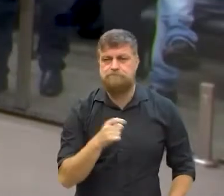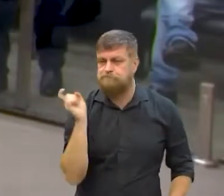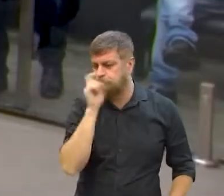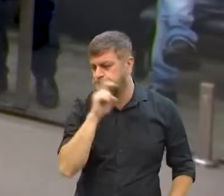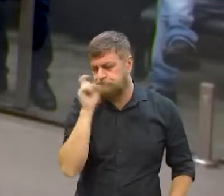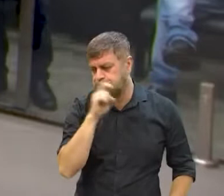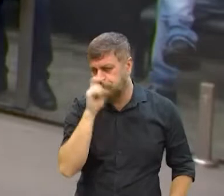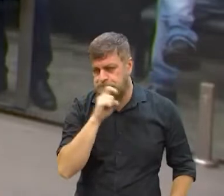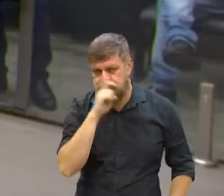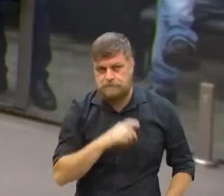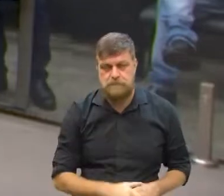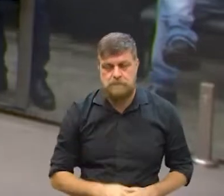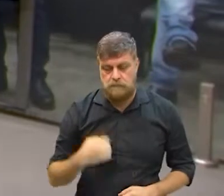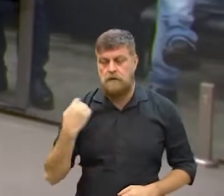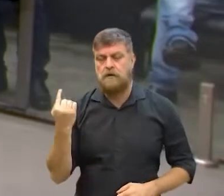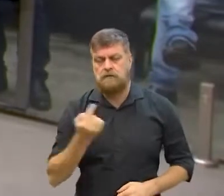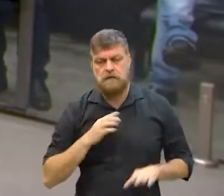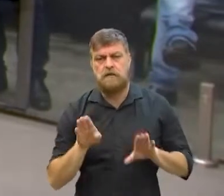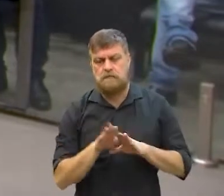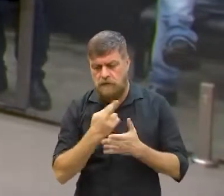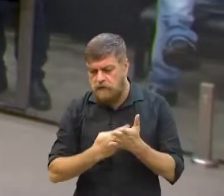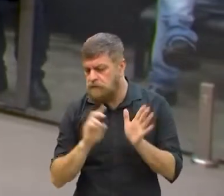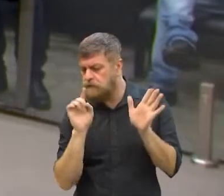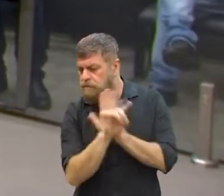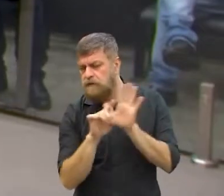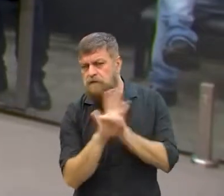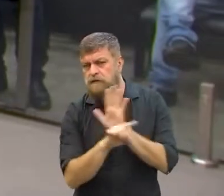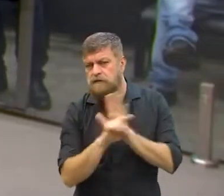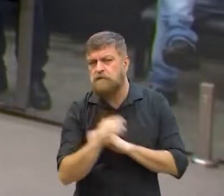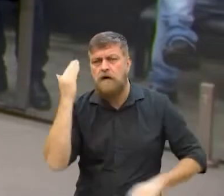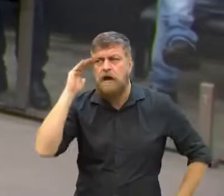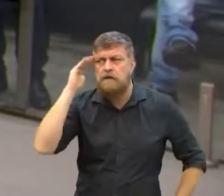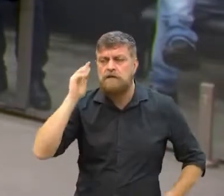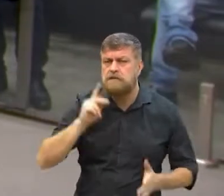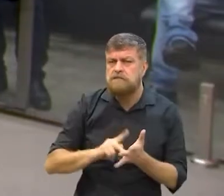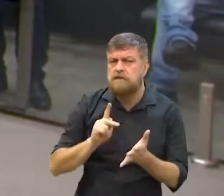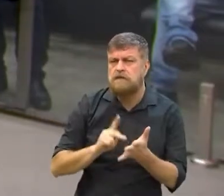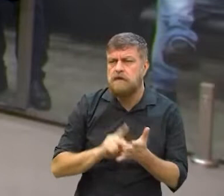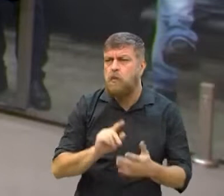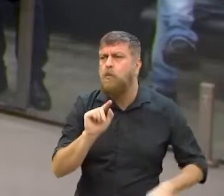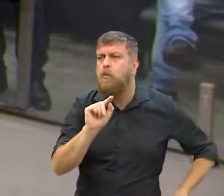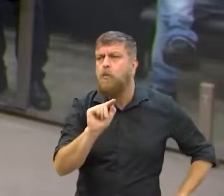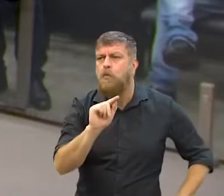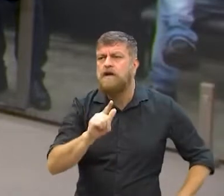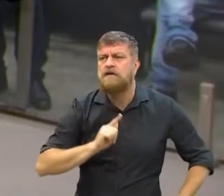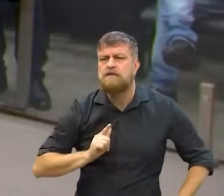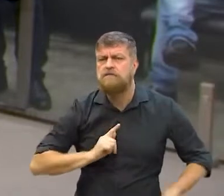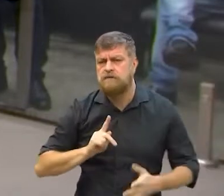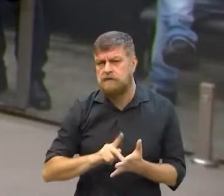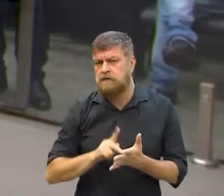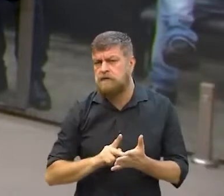eram verídicas. Então, por conta disso, a gente fez também esse requerimento para entender de fato o que se está de fato,